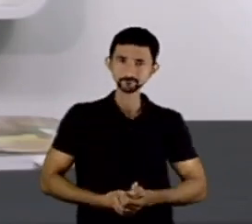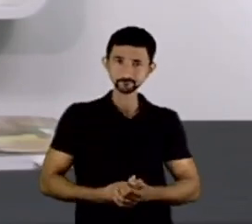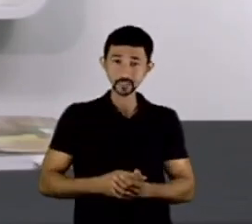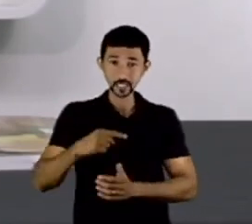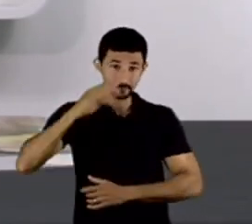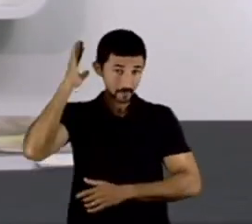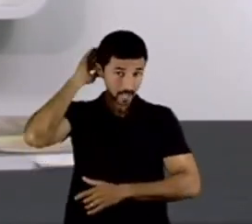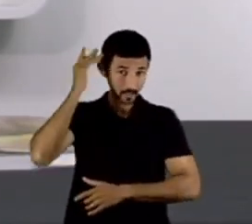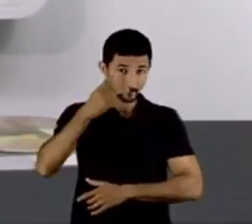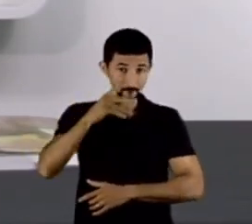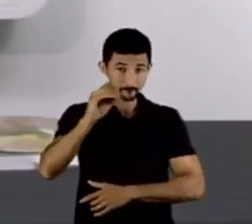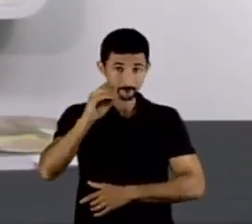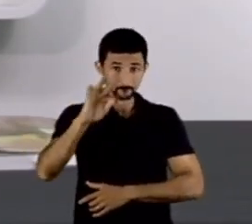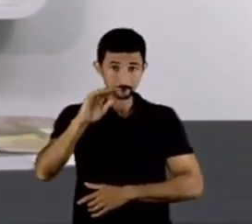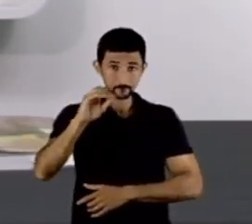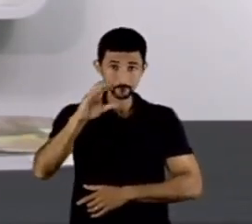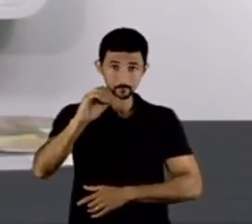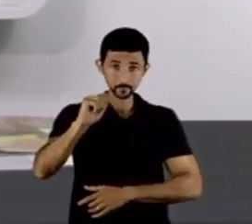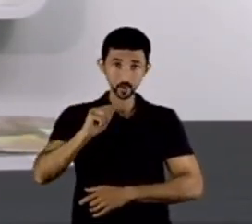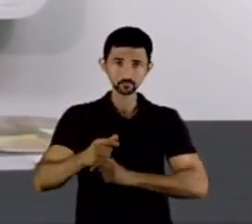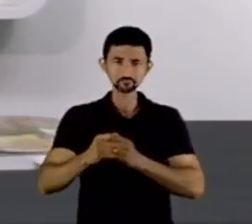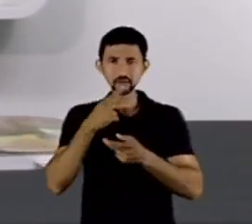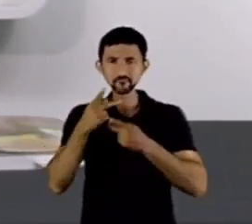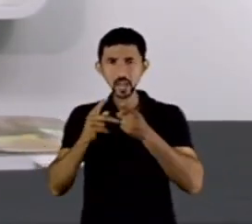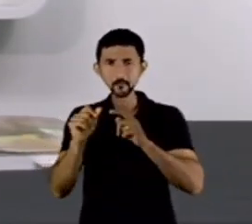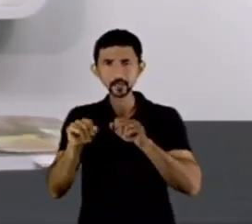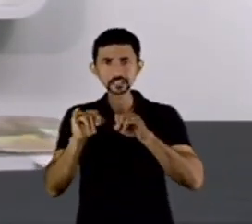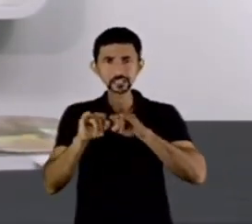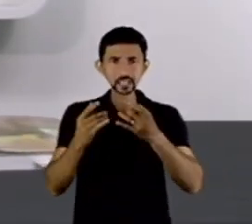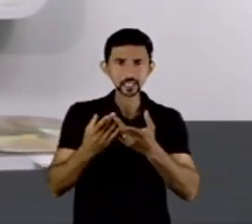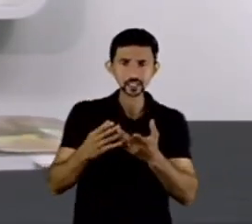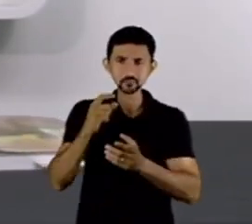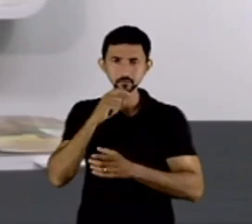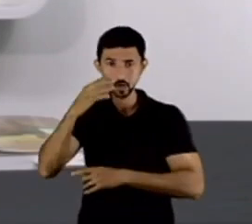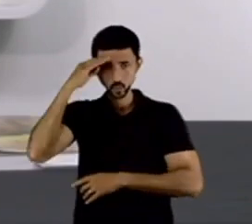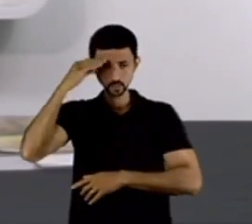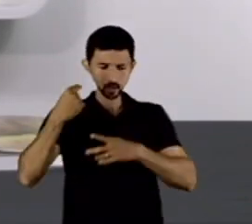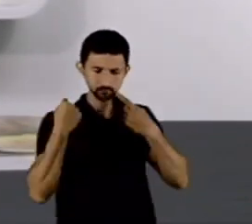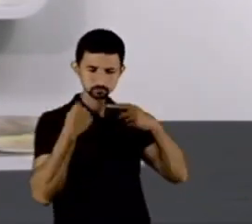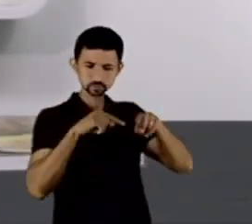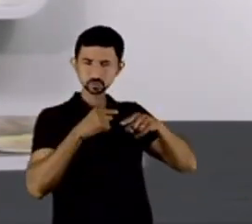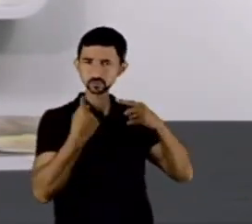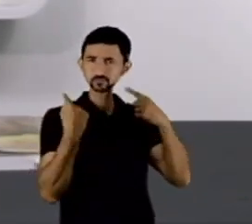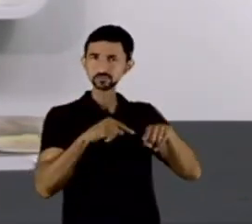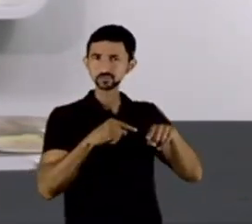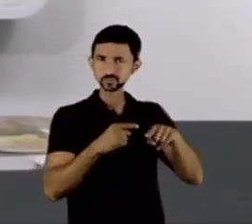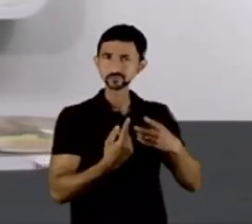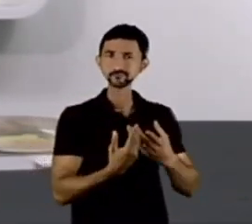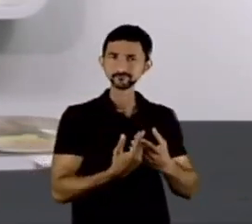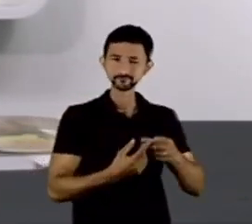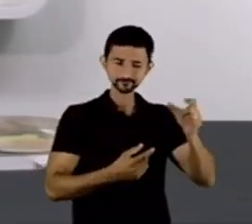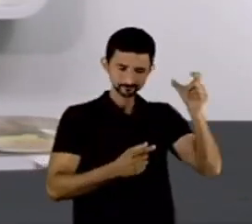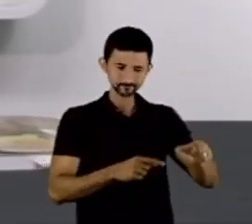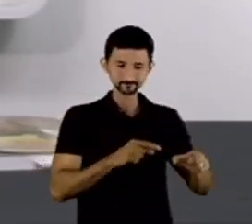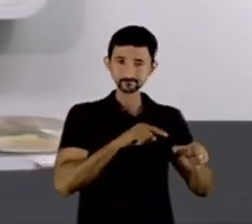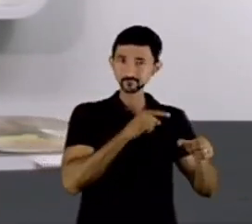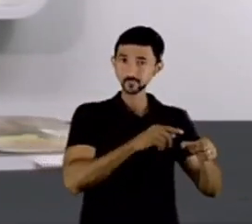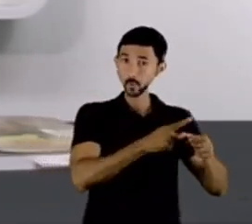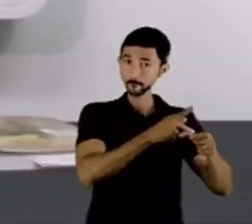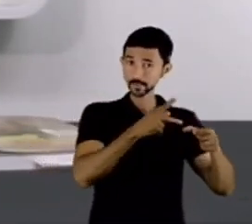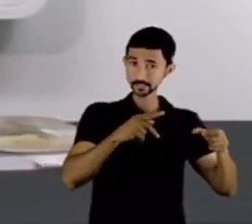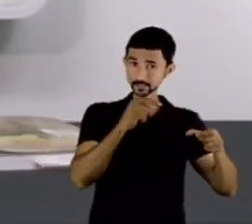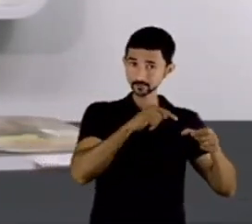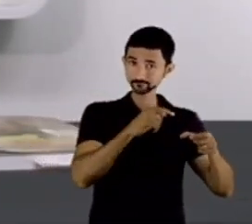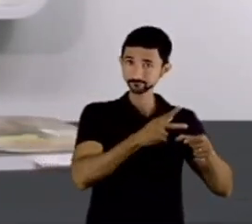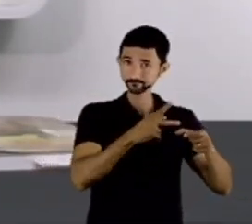os militares retiraram, digamos assim, começaram a protestar, melhor dizendo, contra a